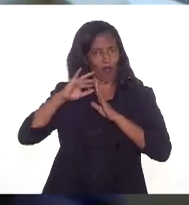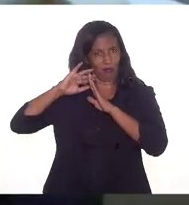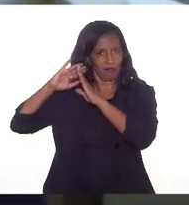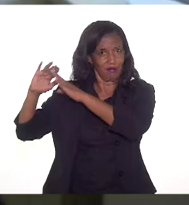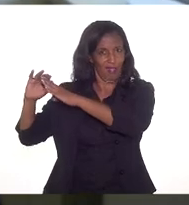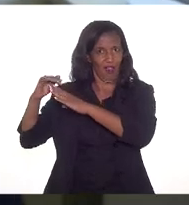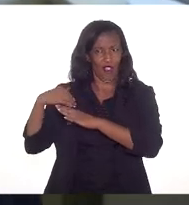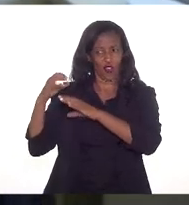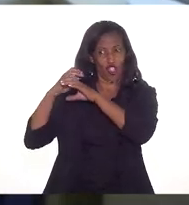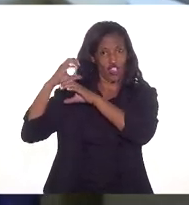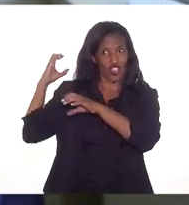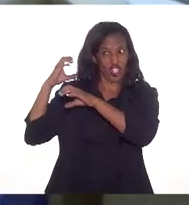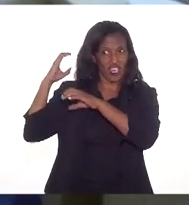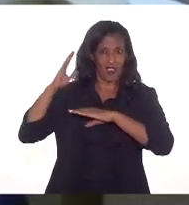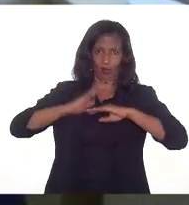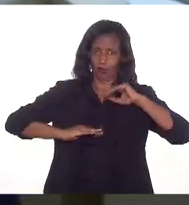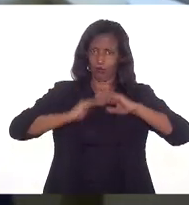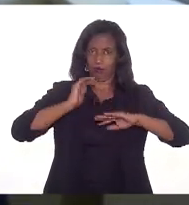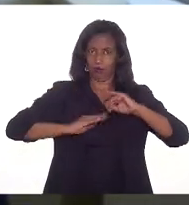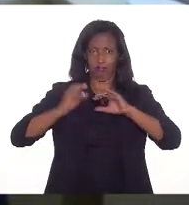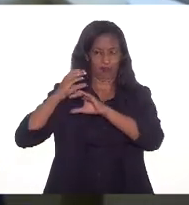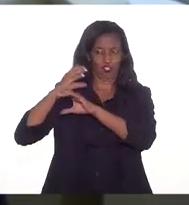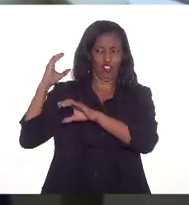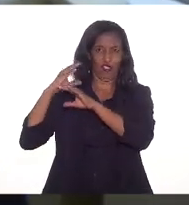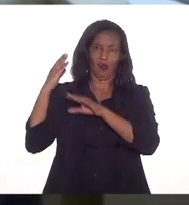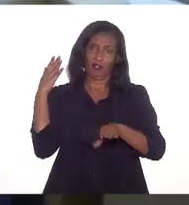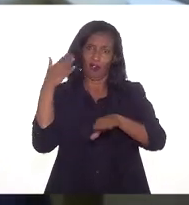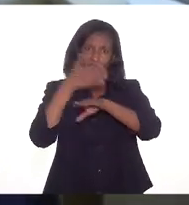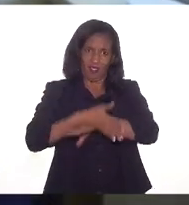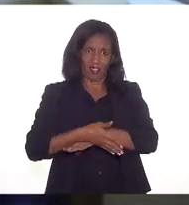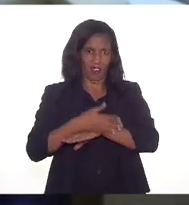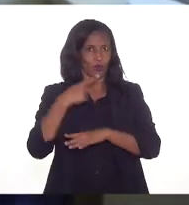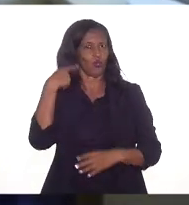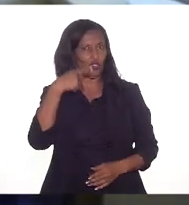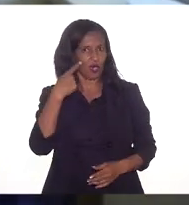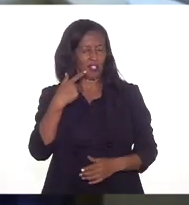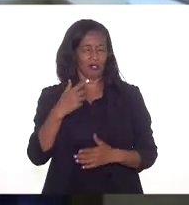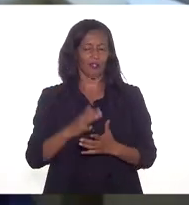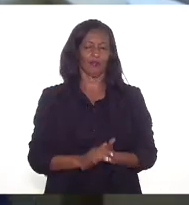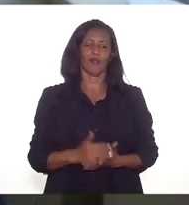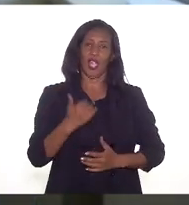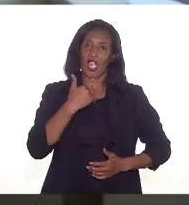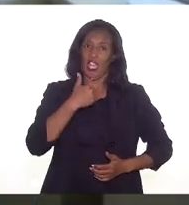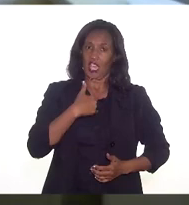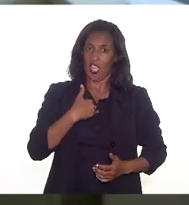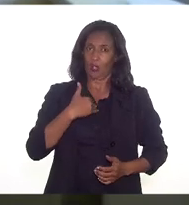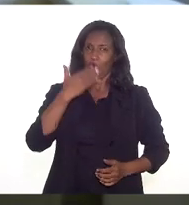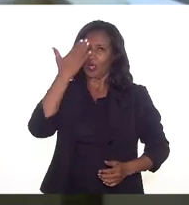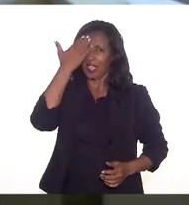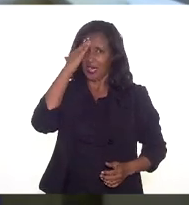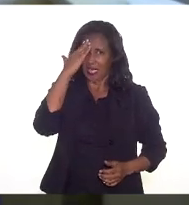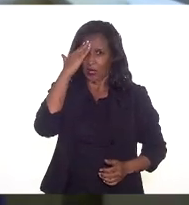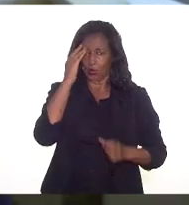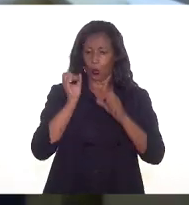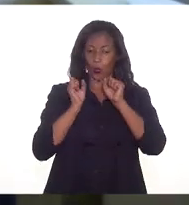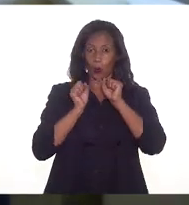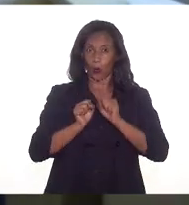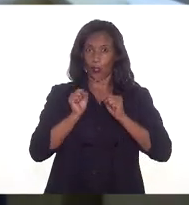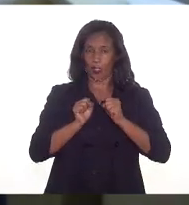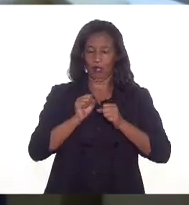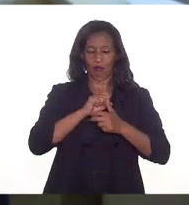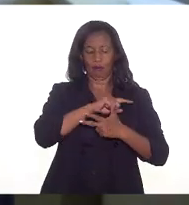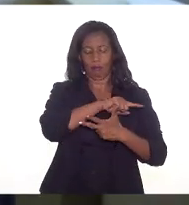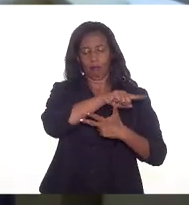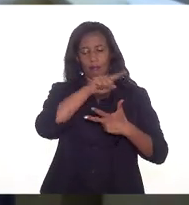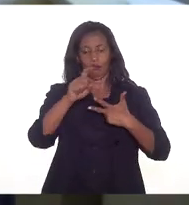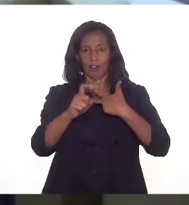entrar na área do direito. Eu entendo que o Poder Executivo